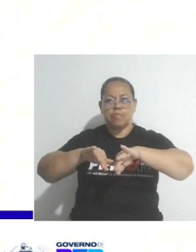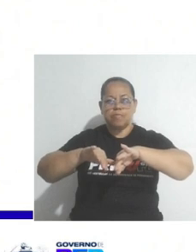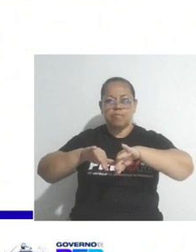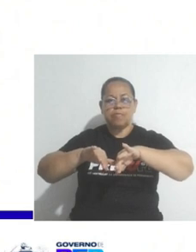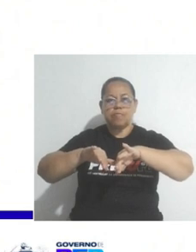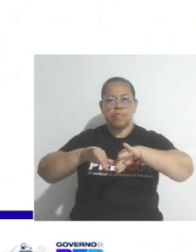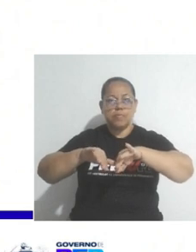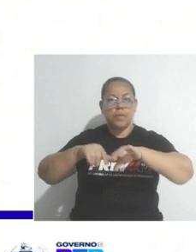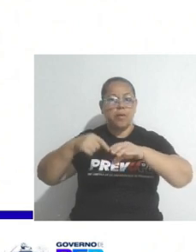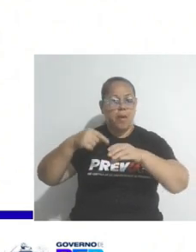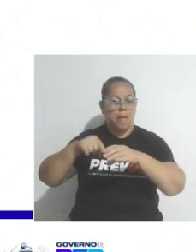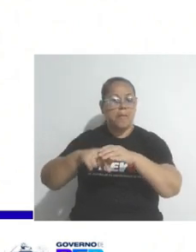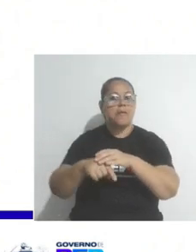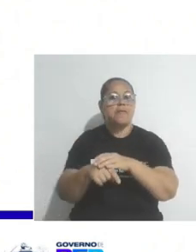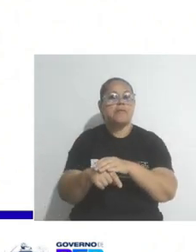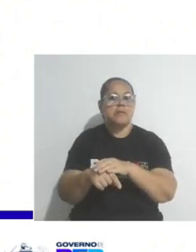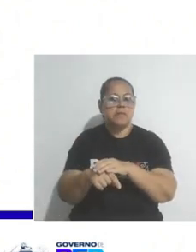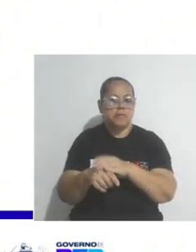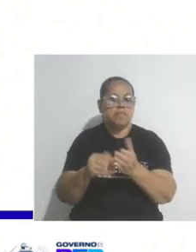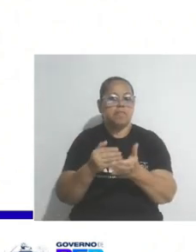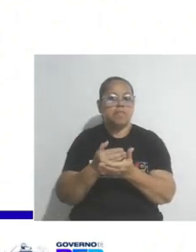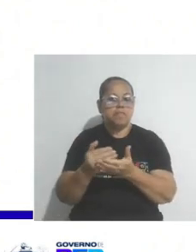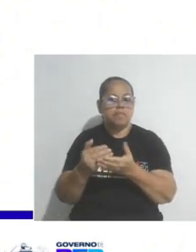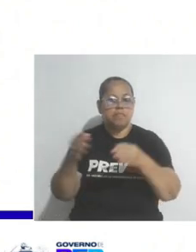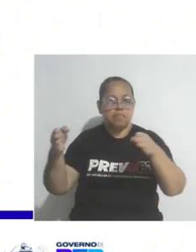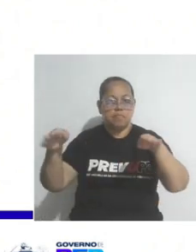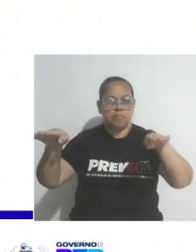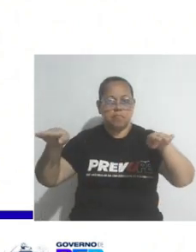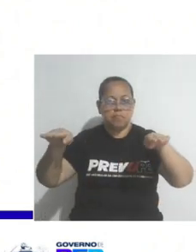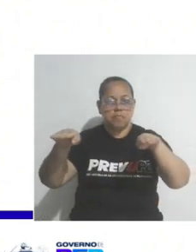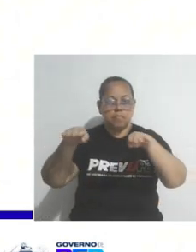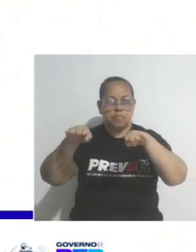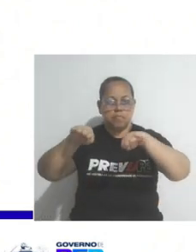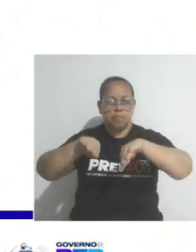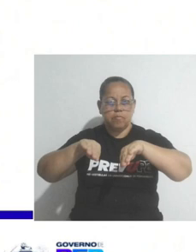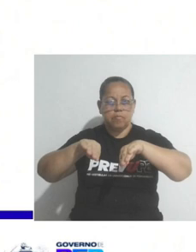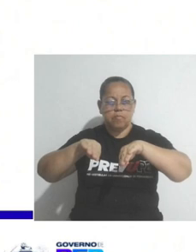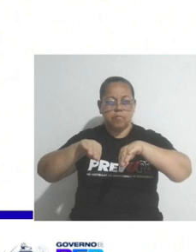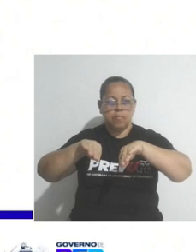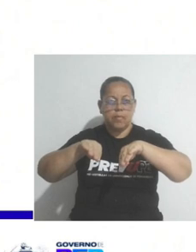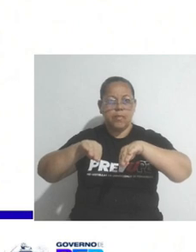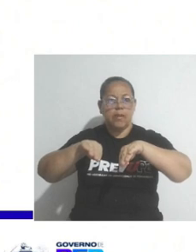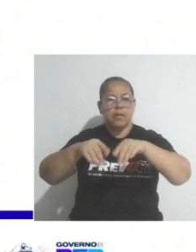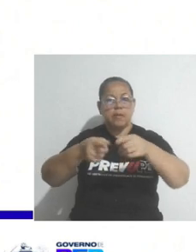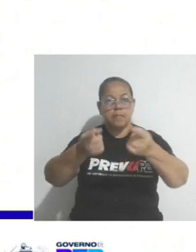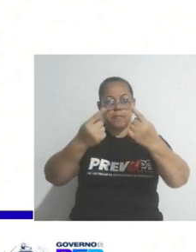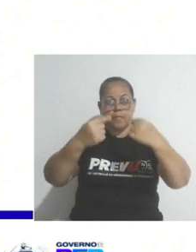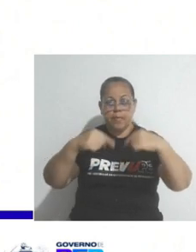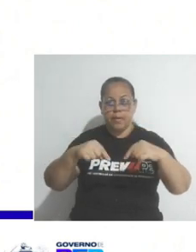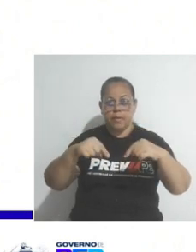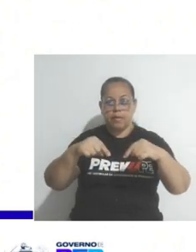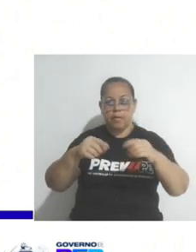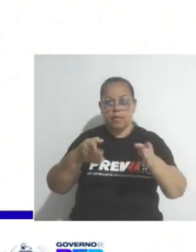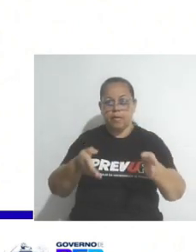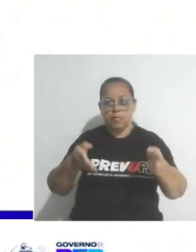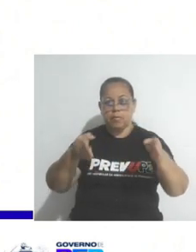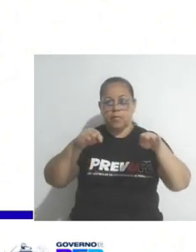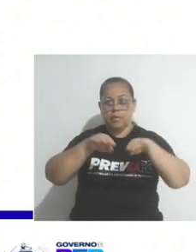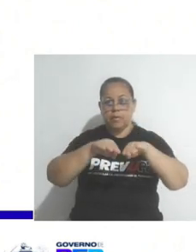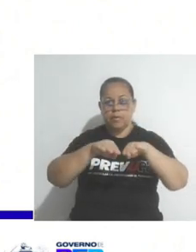aprofundamento e início de uma depressão essa depressão no bloco de baixo ela é